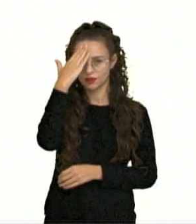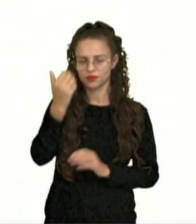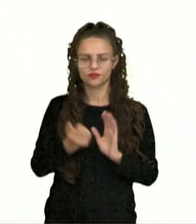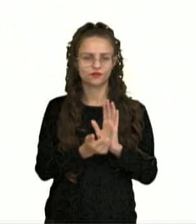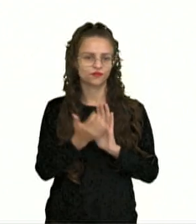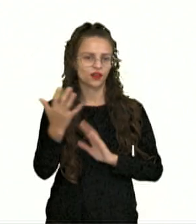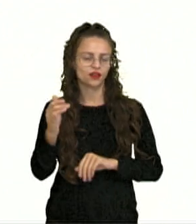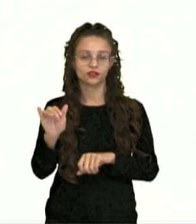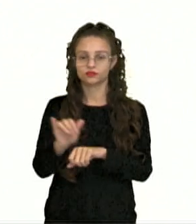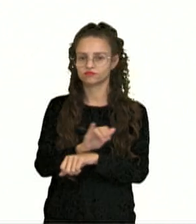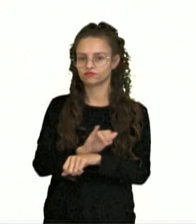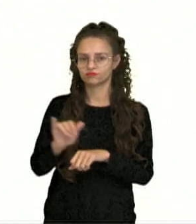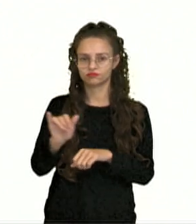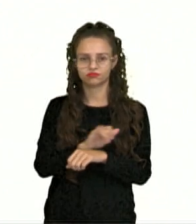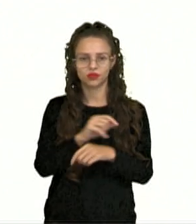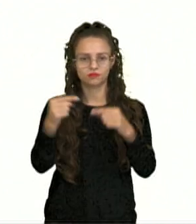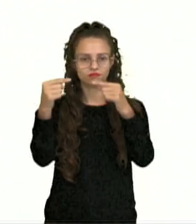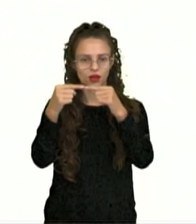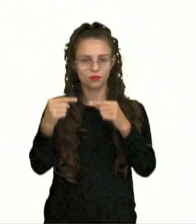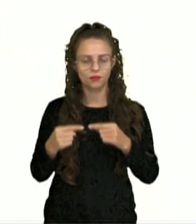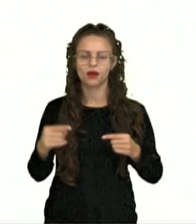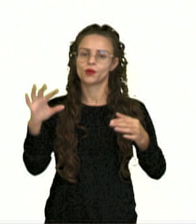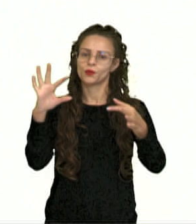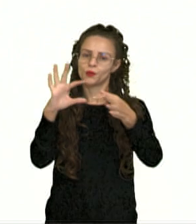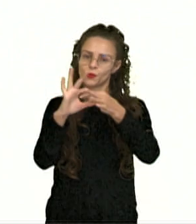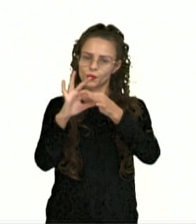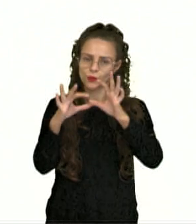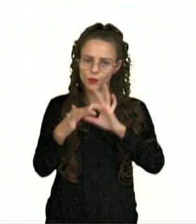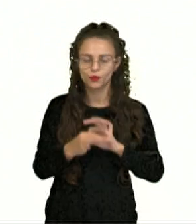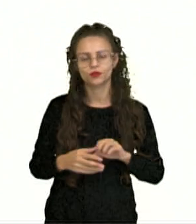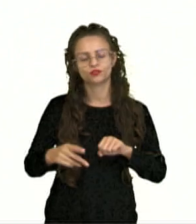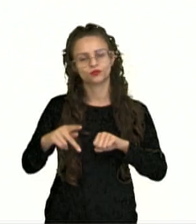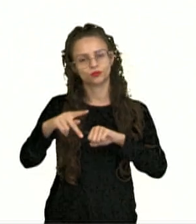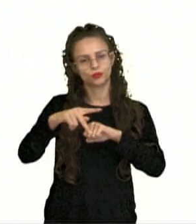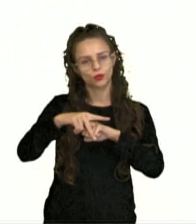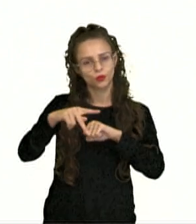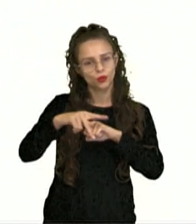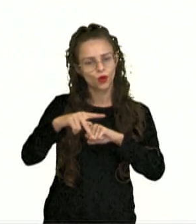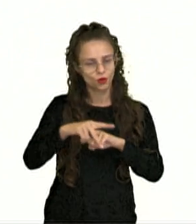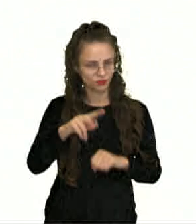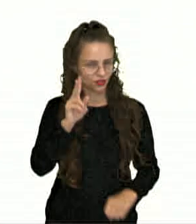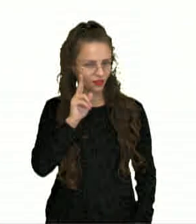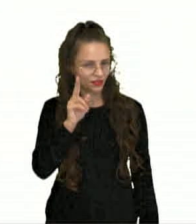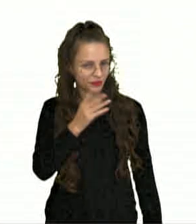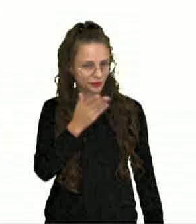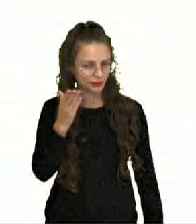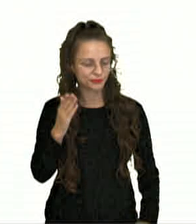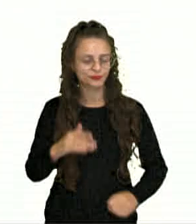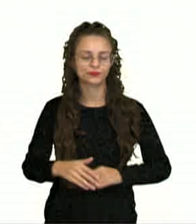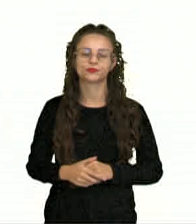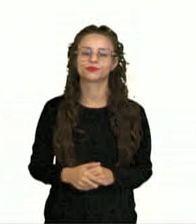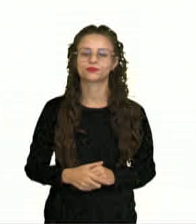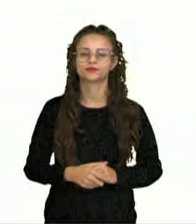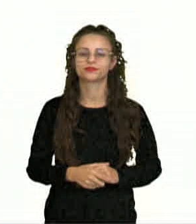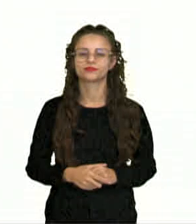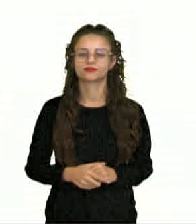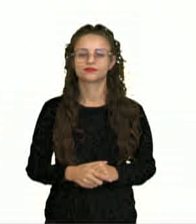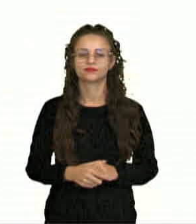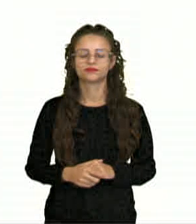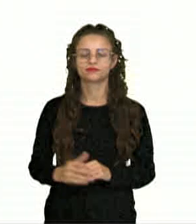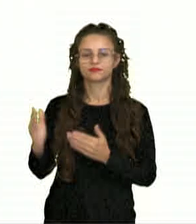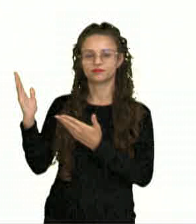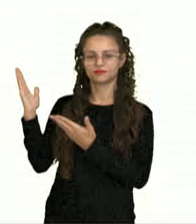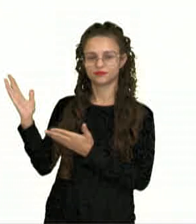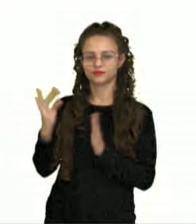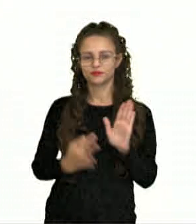vários, dentre eles os conetivos, os pronomes, Vamos dar uma lembradinha aí. Aqui o